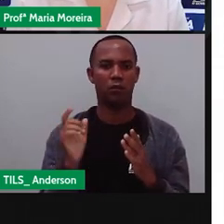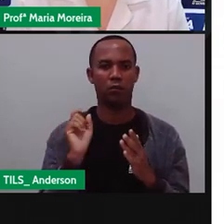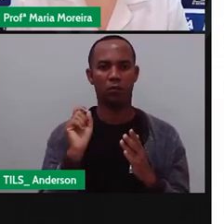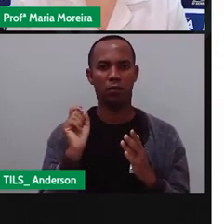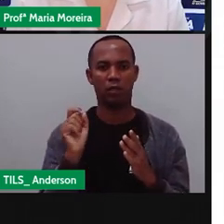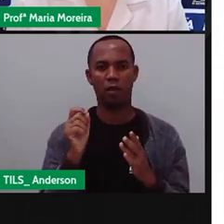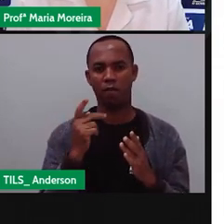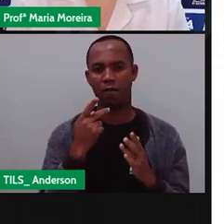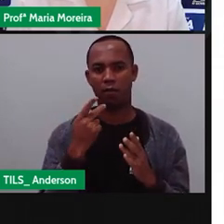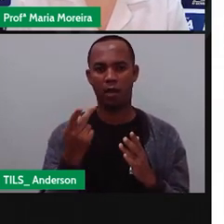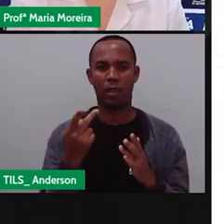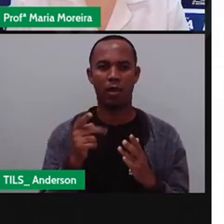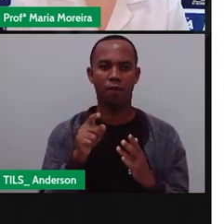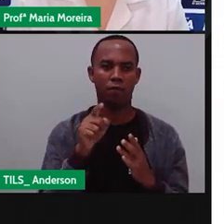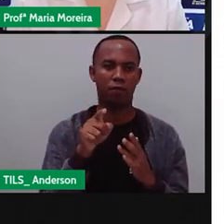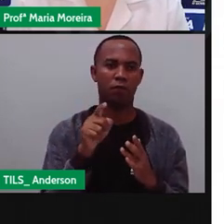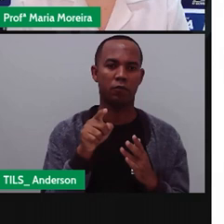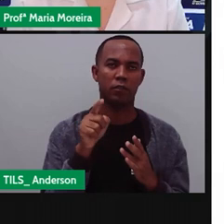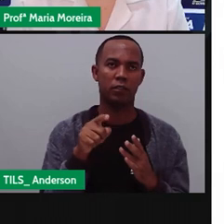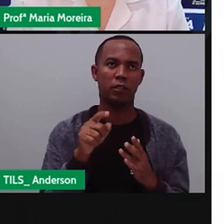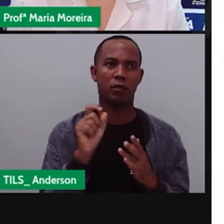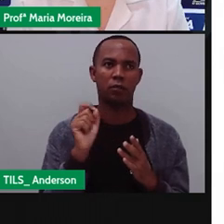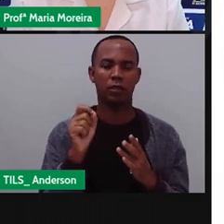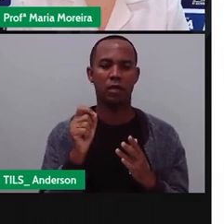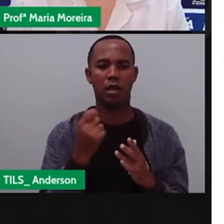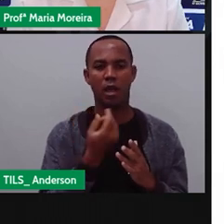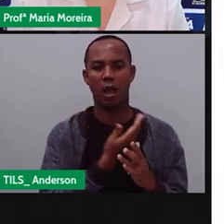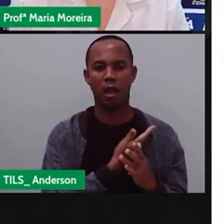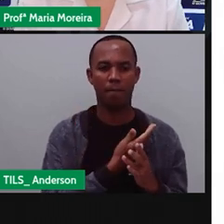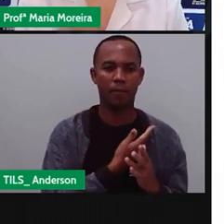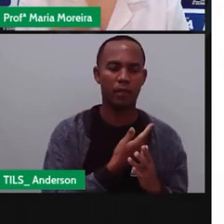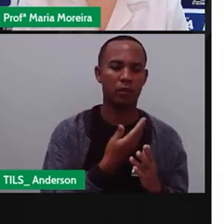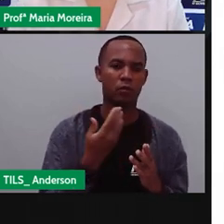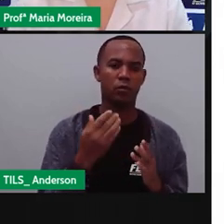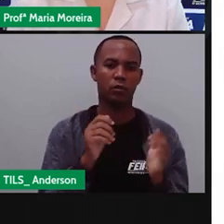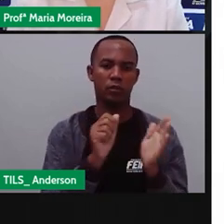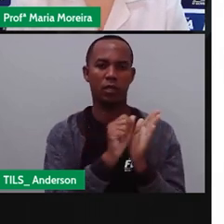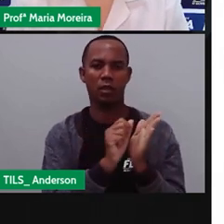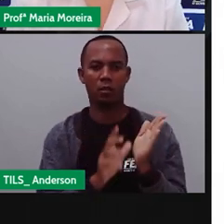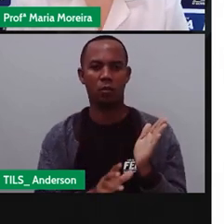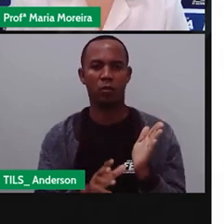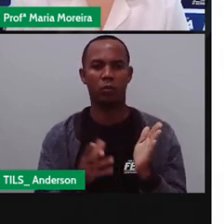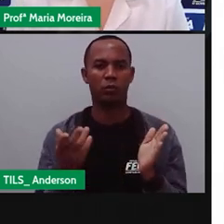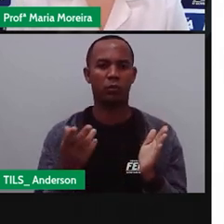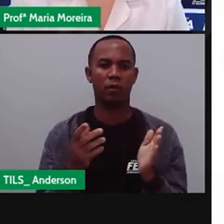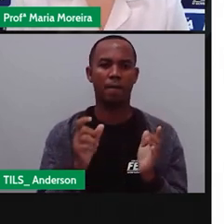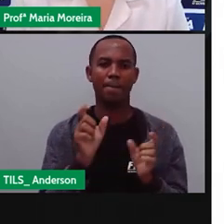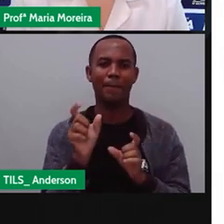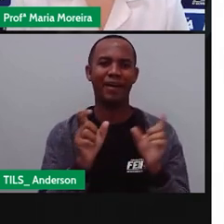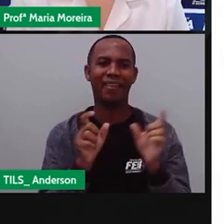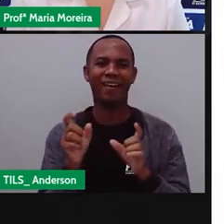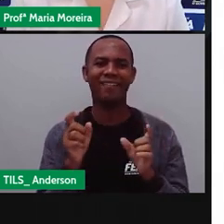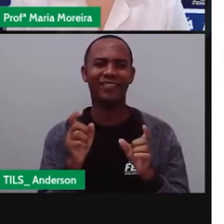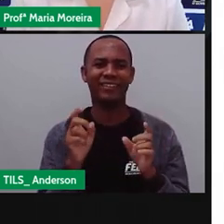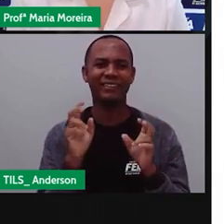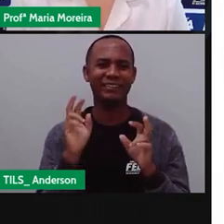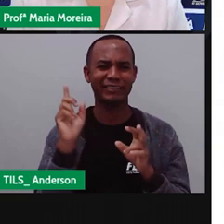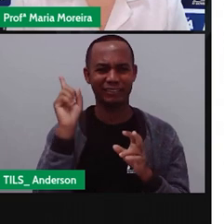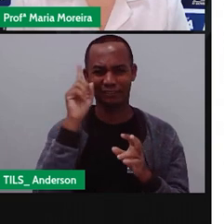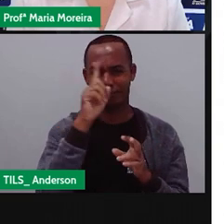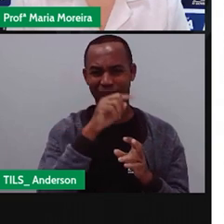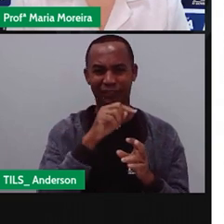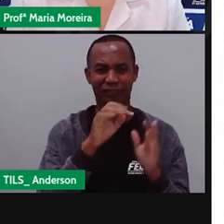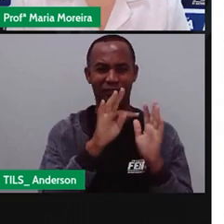E eu vou falar com vocês, né? Os meus queridos alunos, ilustríssimos alunos aí, sobre